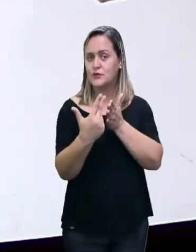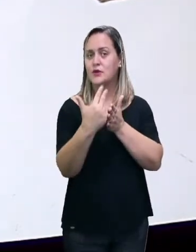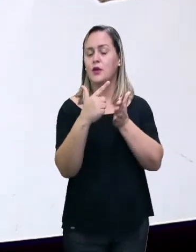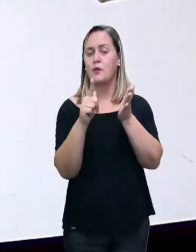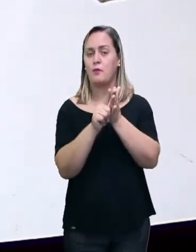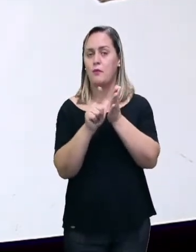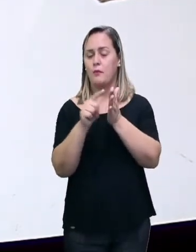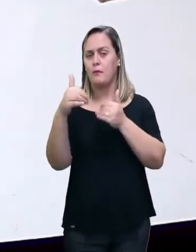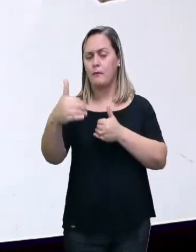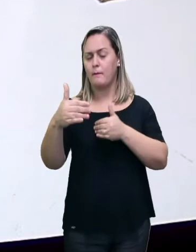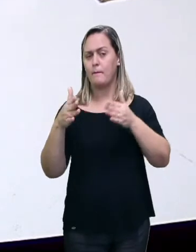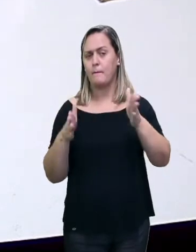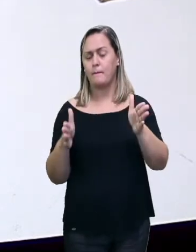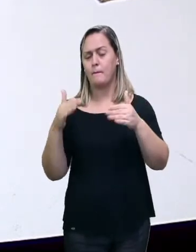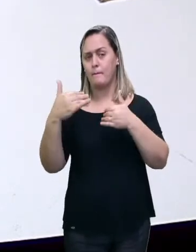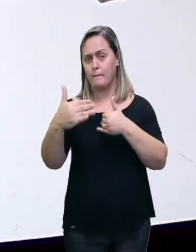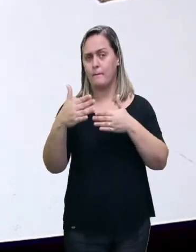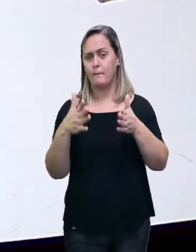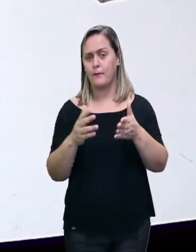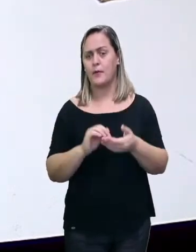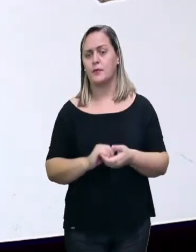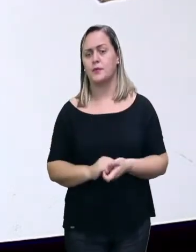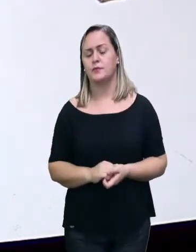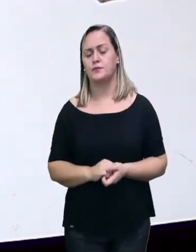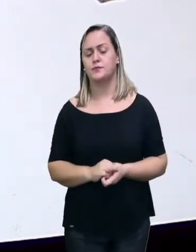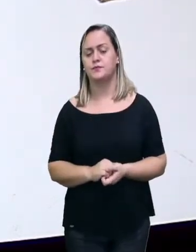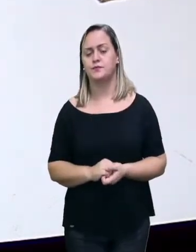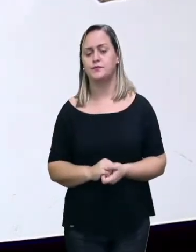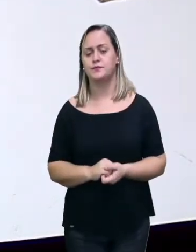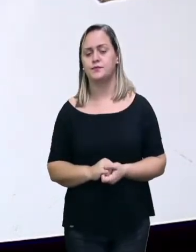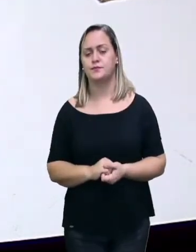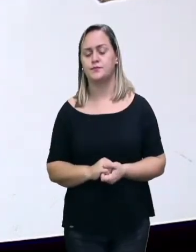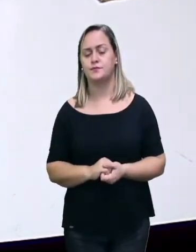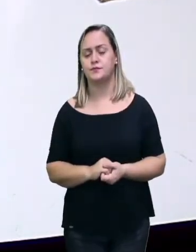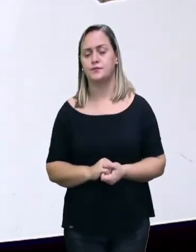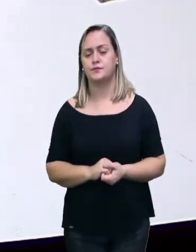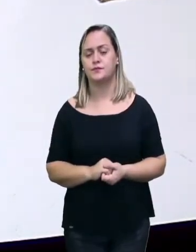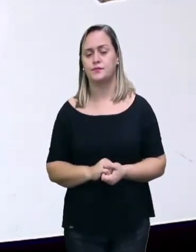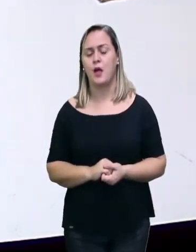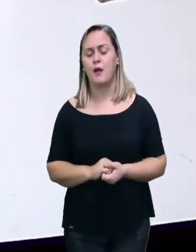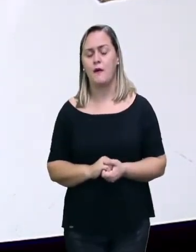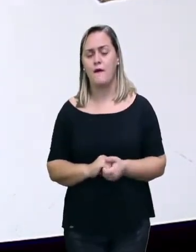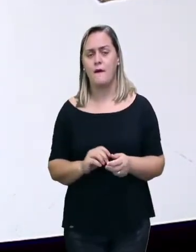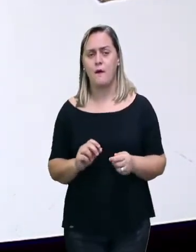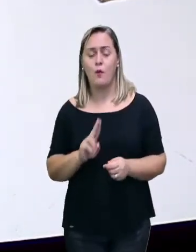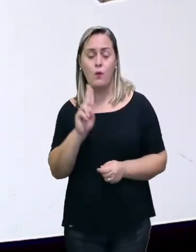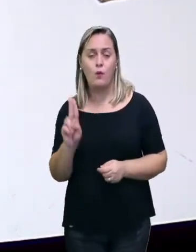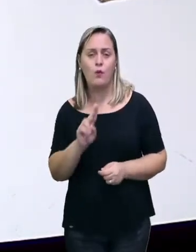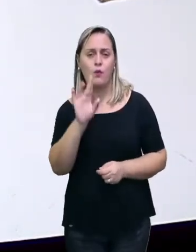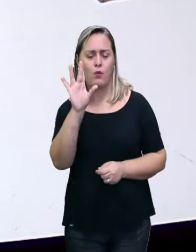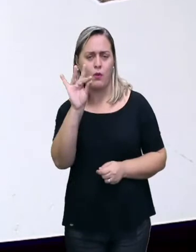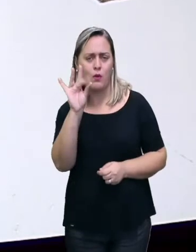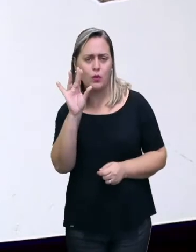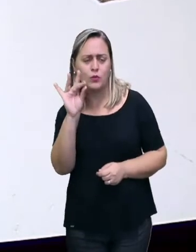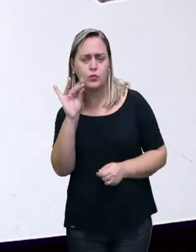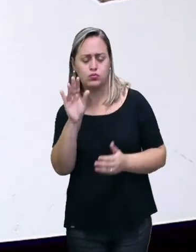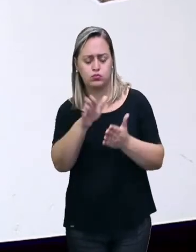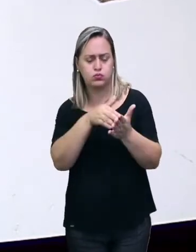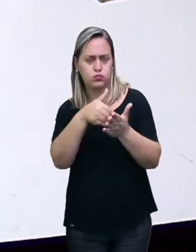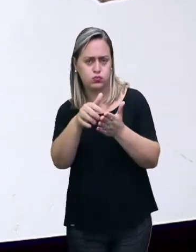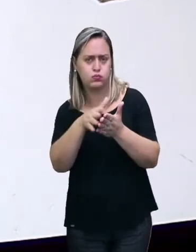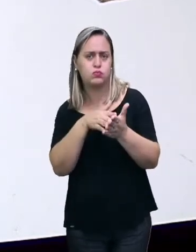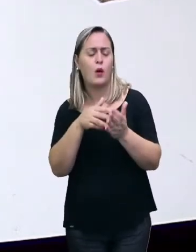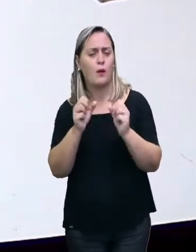Espalhe bem a cola para na hora de cortar o papel não soltar, né? Não ficar ponta solta. Mas tem um outro